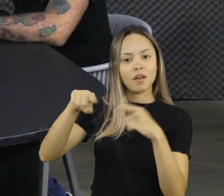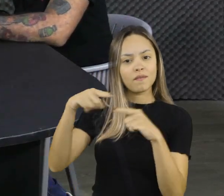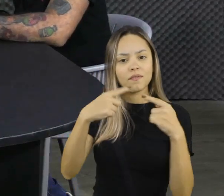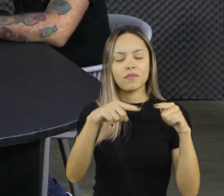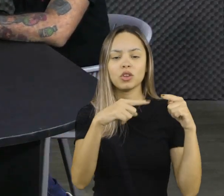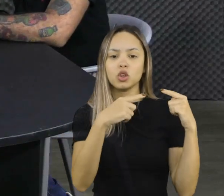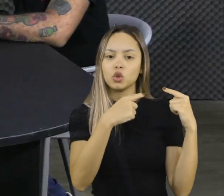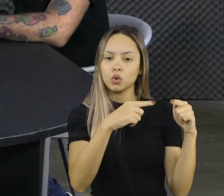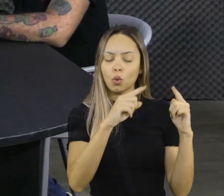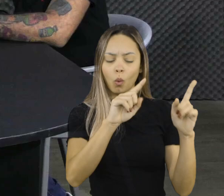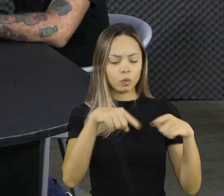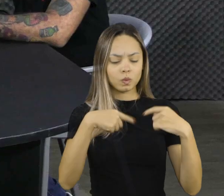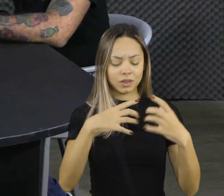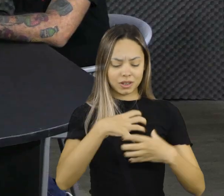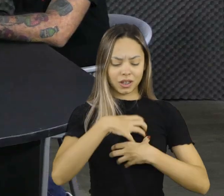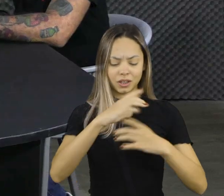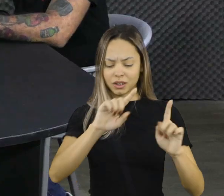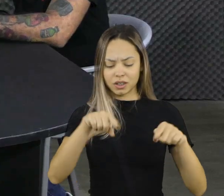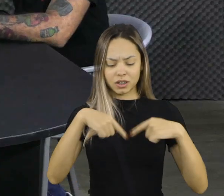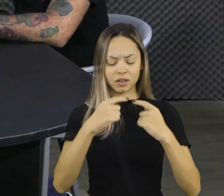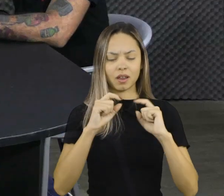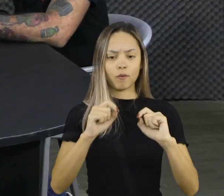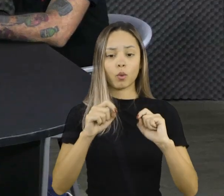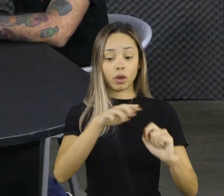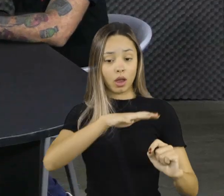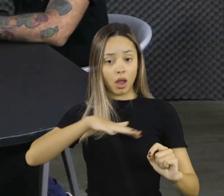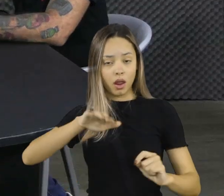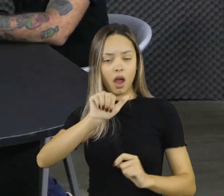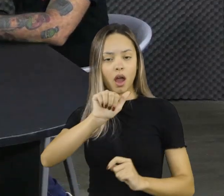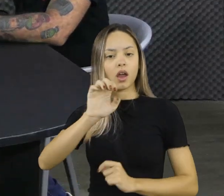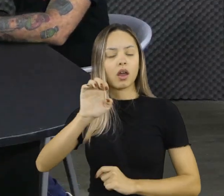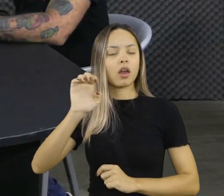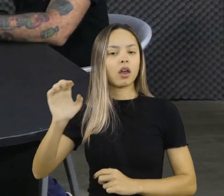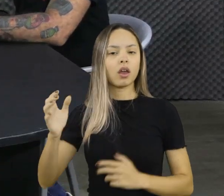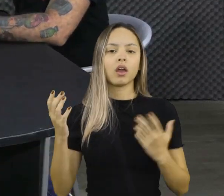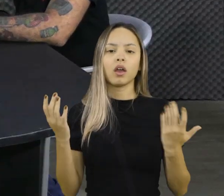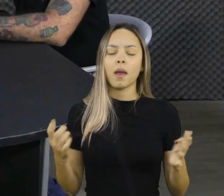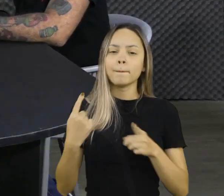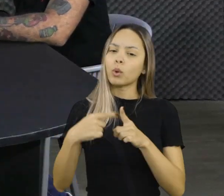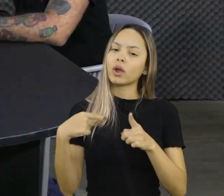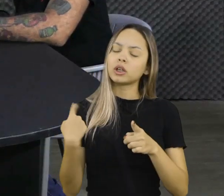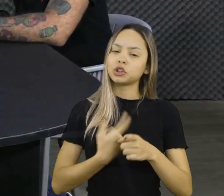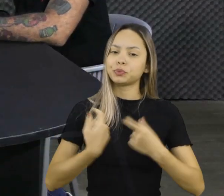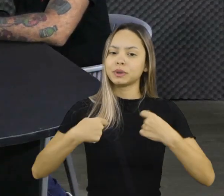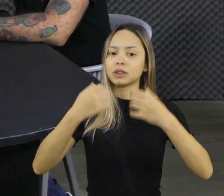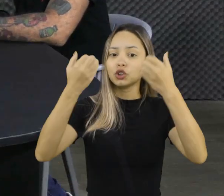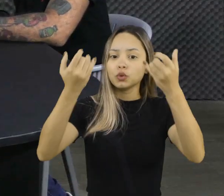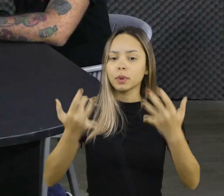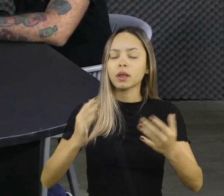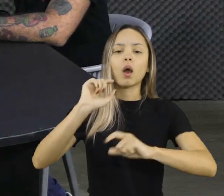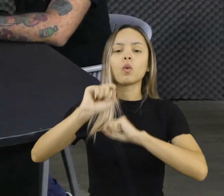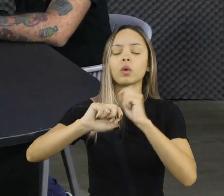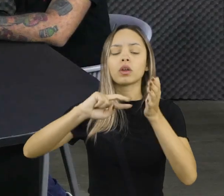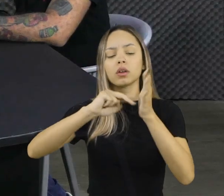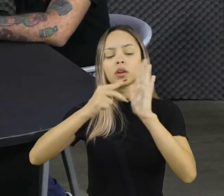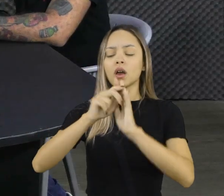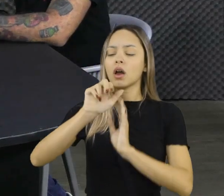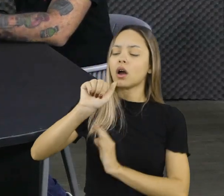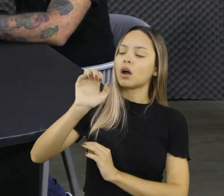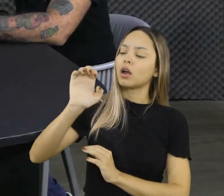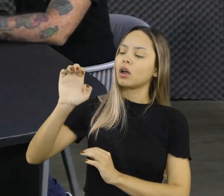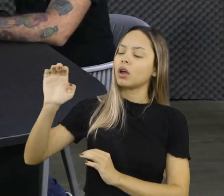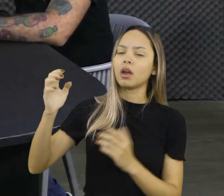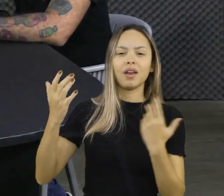educacional especializado? Eu acho que seria bom a gente falar um pouquinho sobre o que é o atendimento educacional especializado também, para quem está em casa,